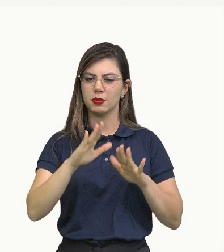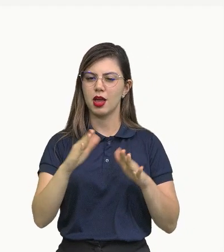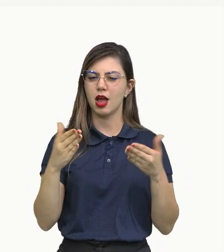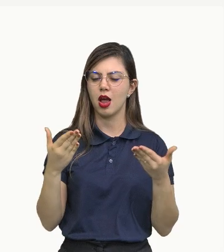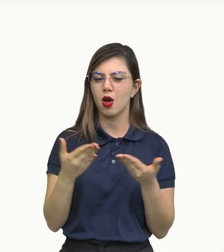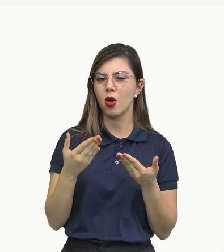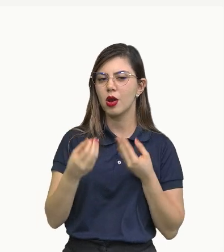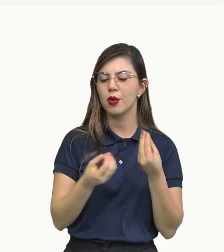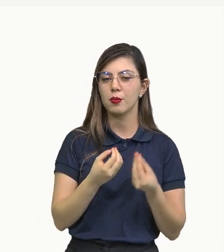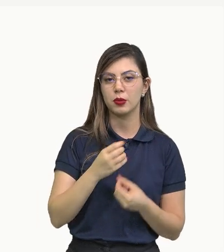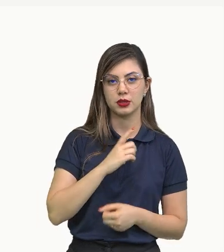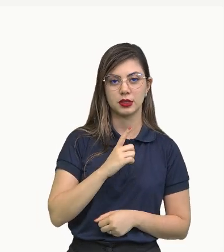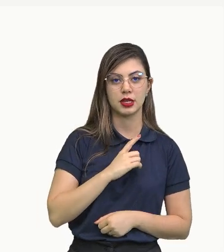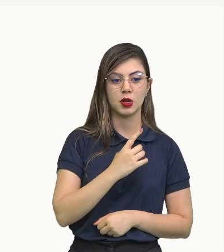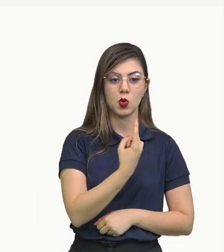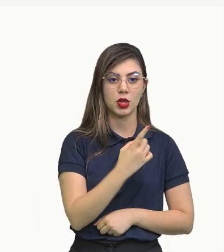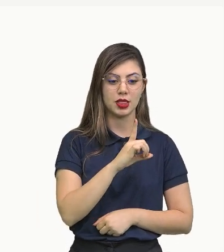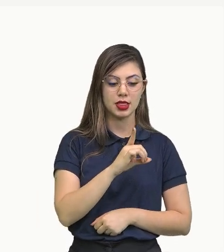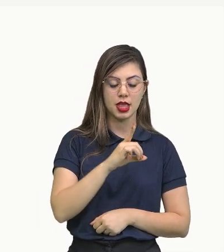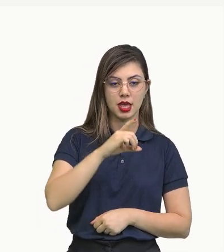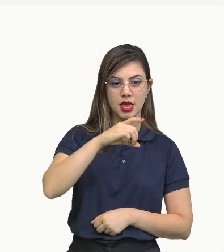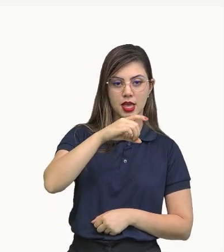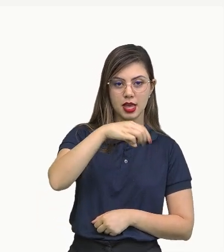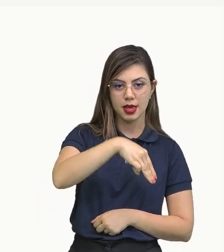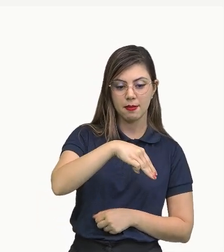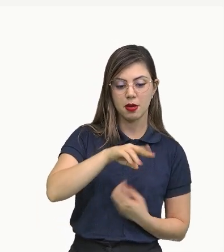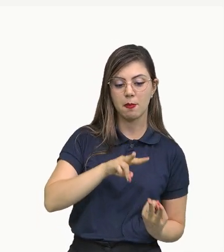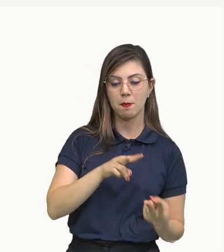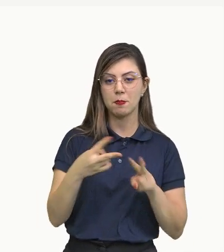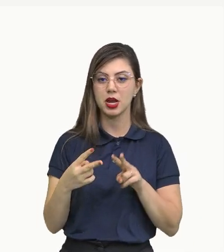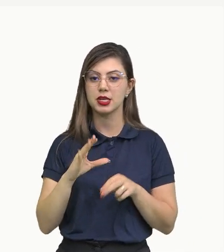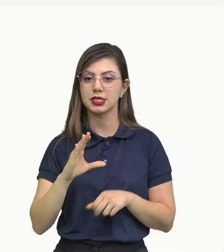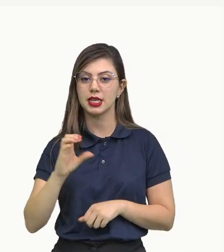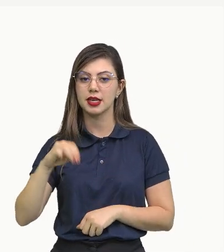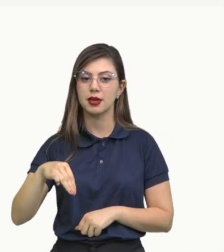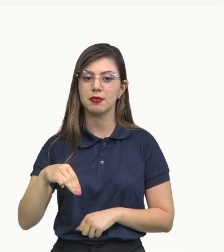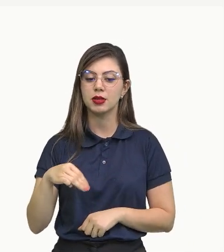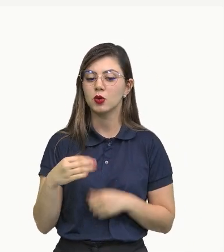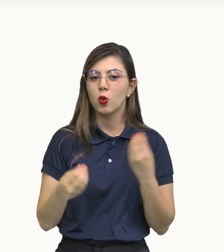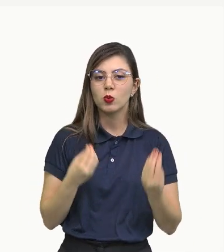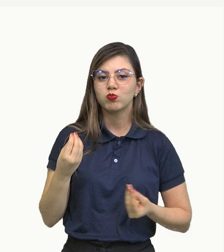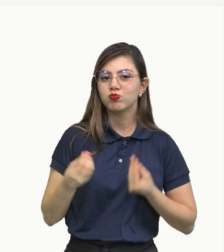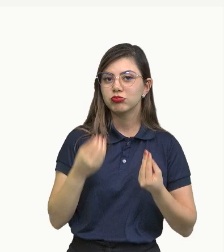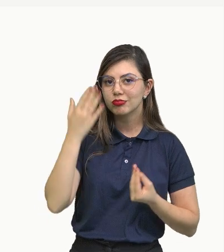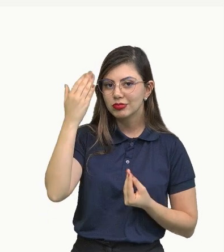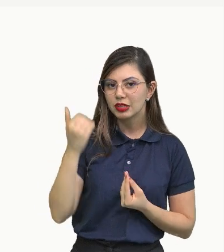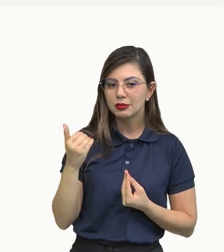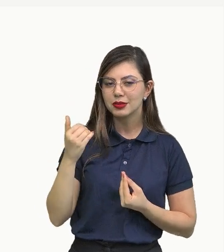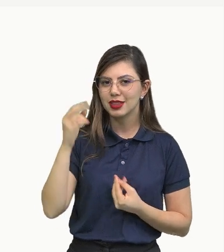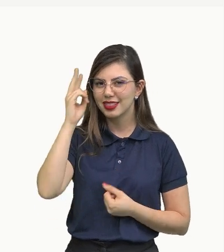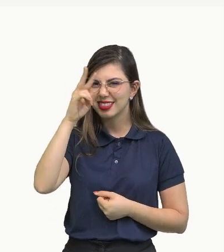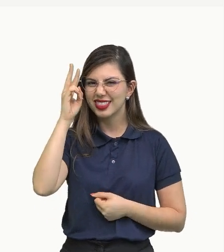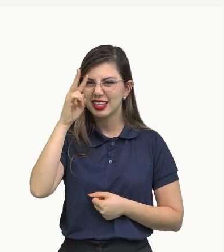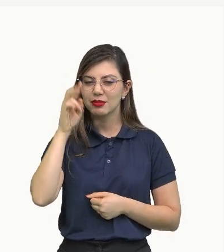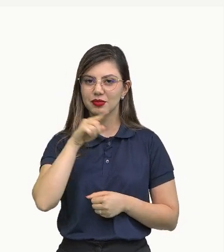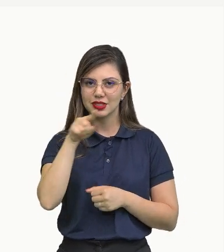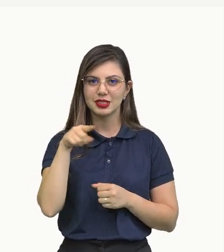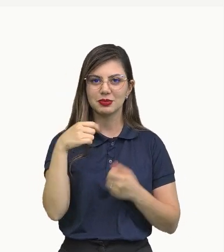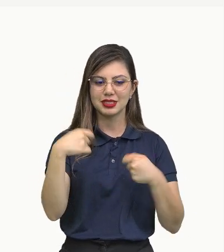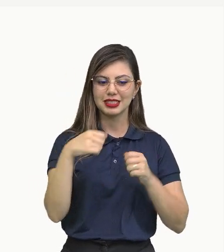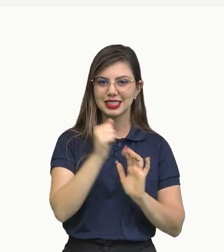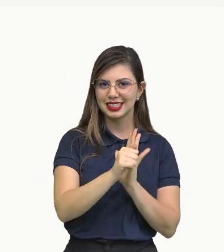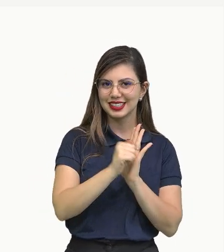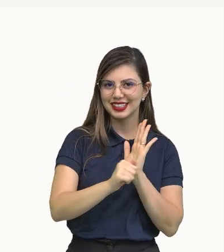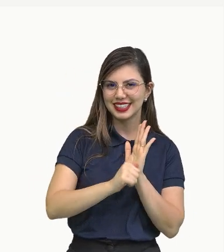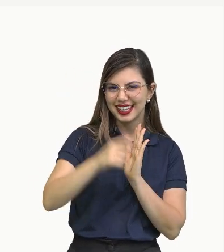este decímetro passe para centímetro. Quem é que vai nos ajudar? Aquela conversão que eu disse para você anotar aí um tempinho